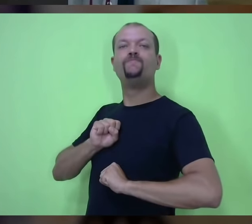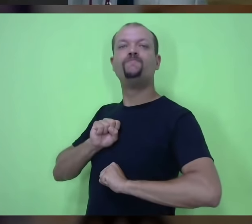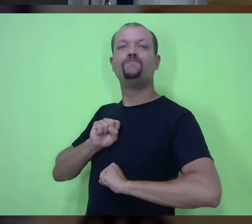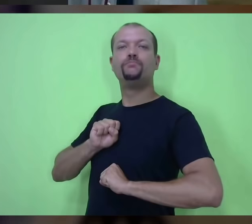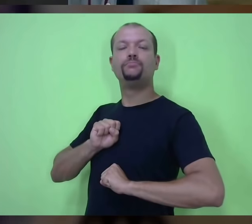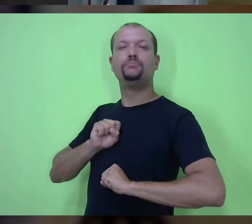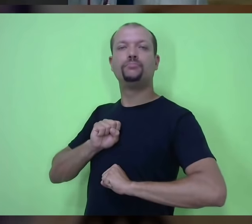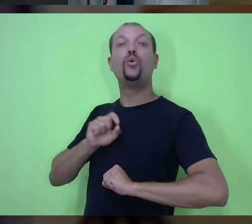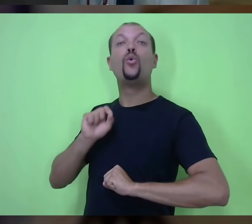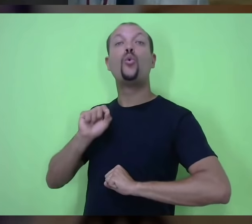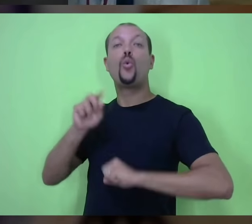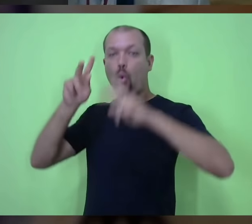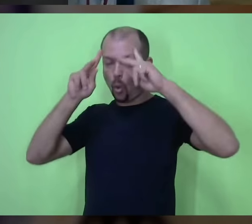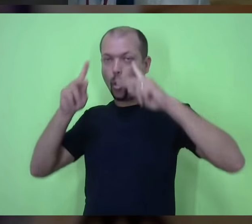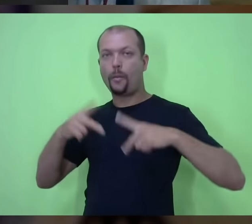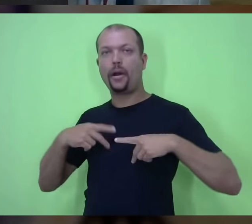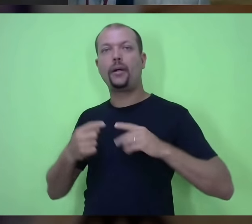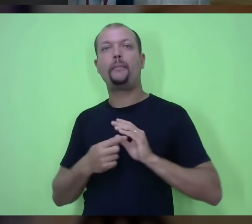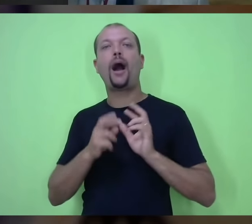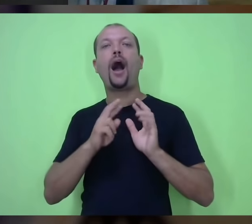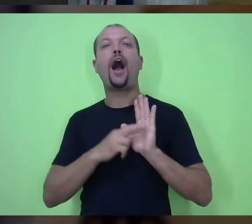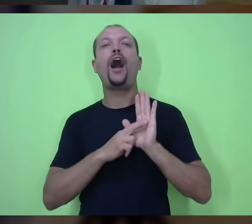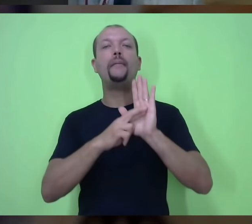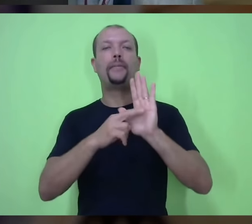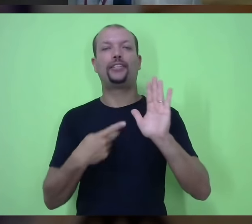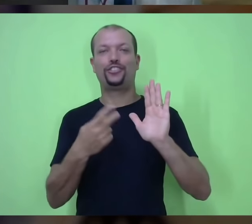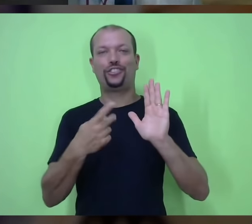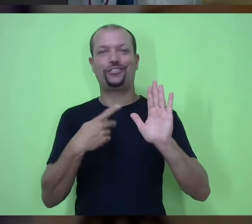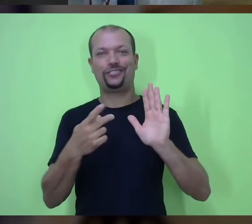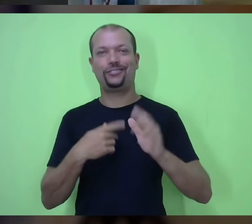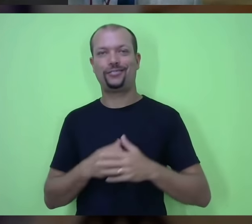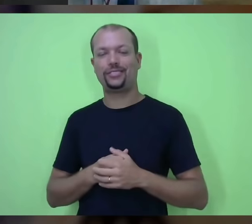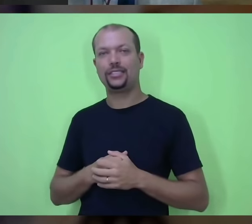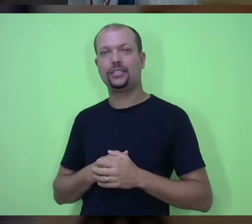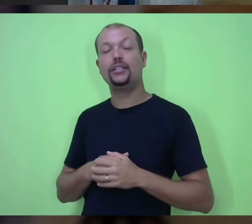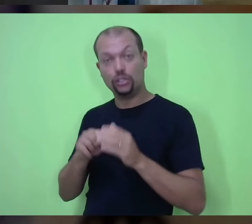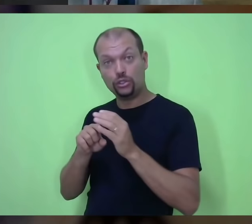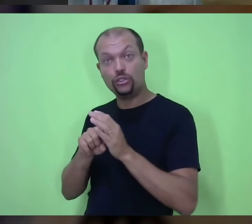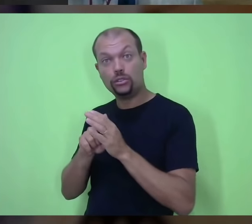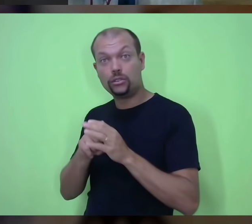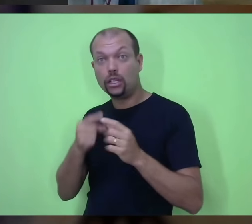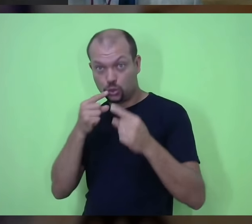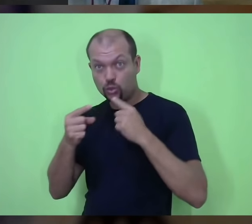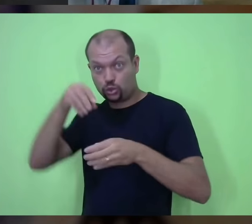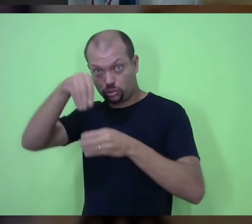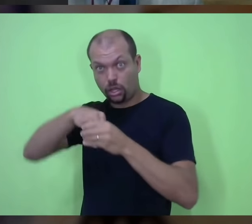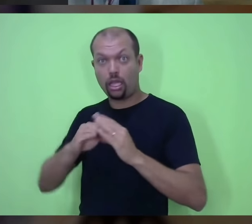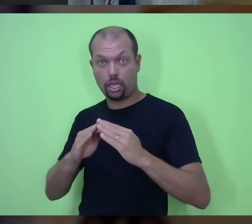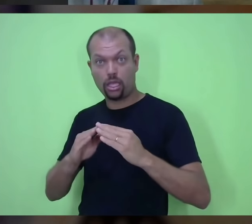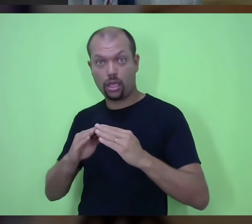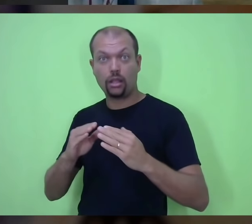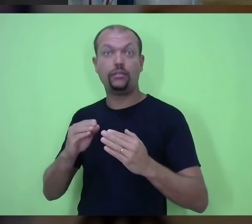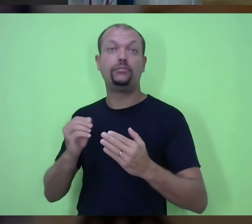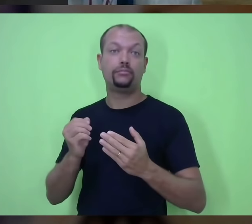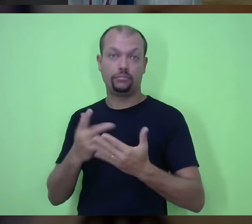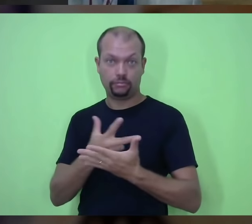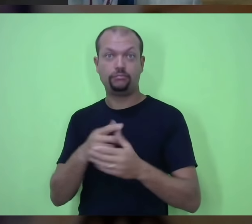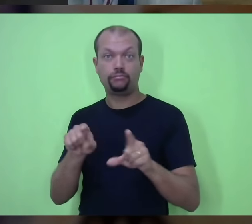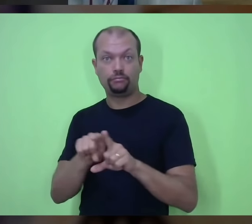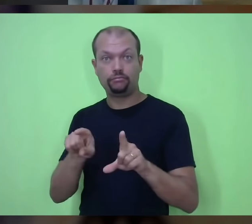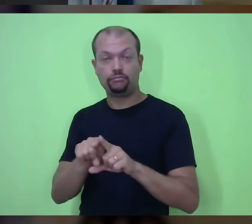que pudesse nos representar e morrer por nós. Esse é um assunto muito discutido, inclusive dentro da Igreja Adventista, né?